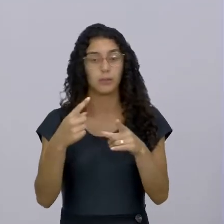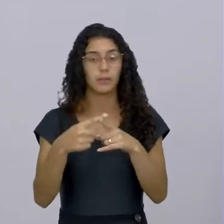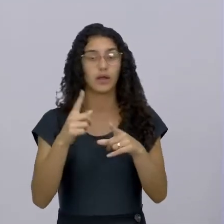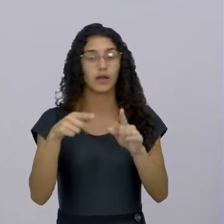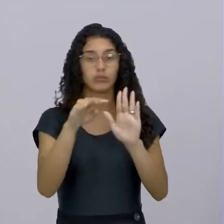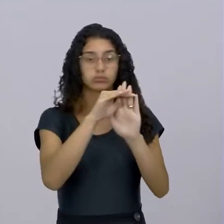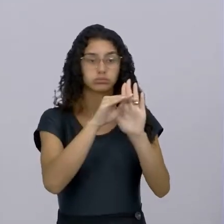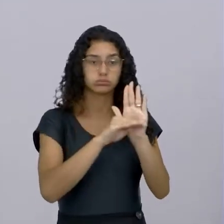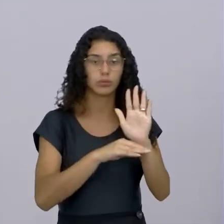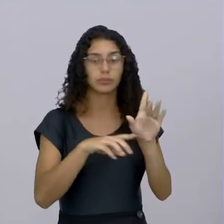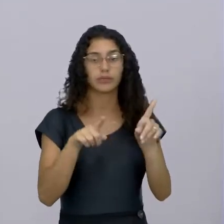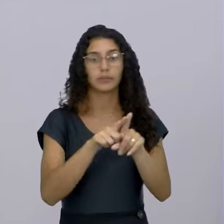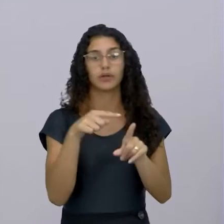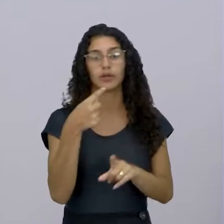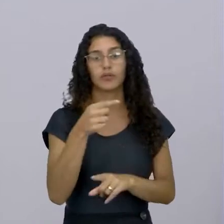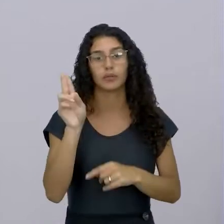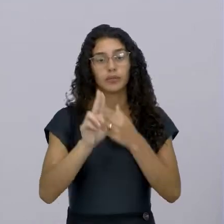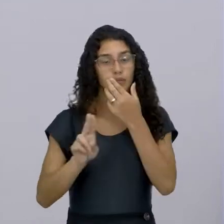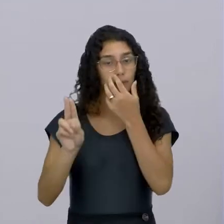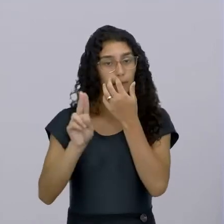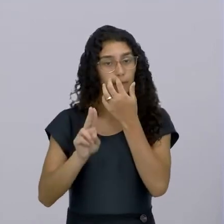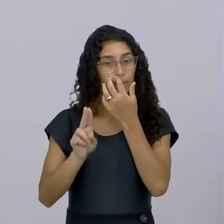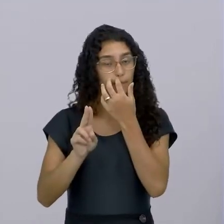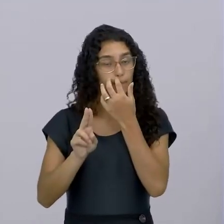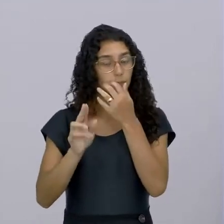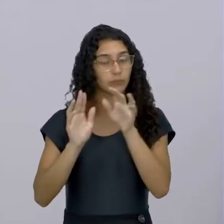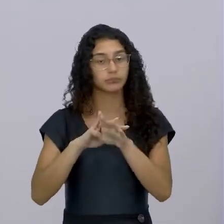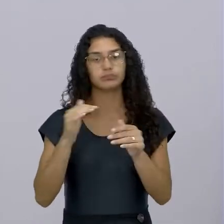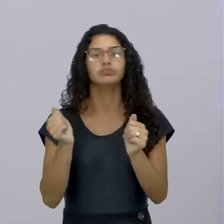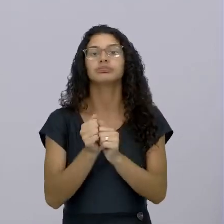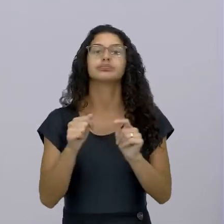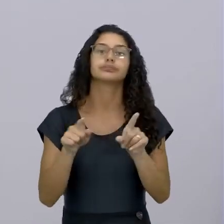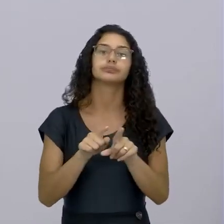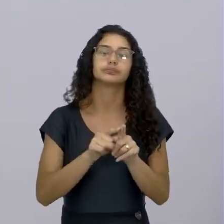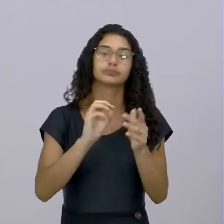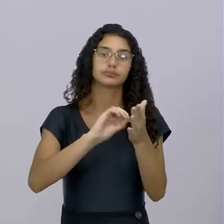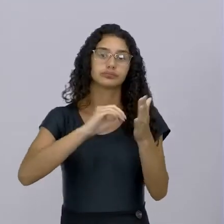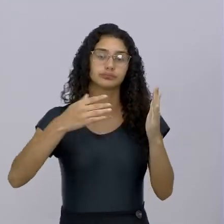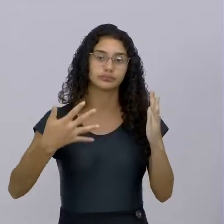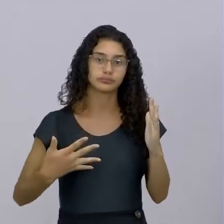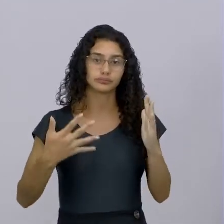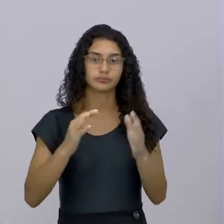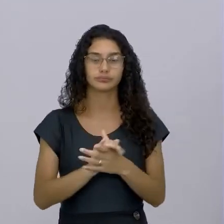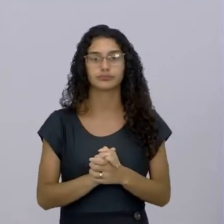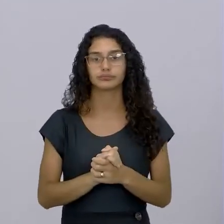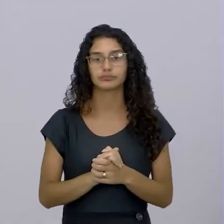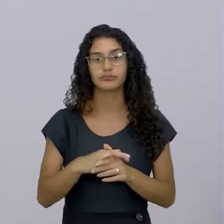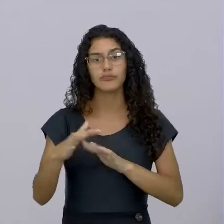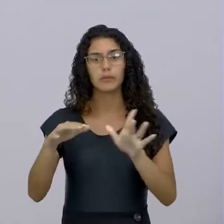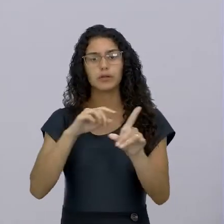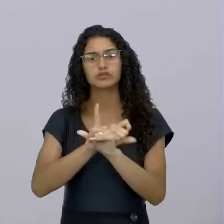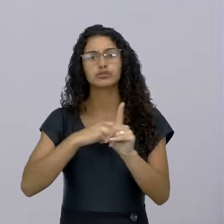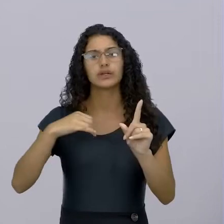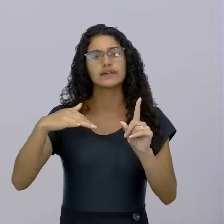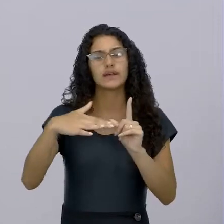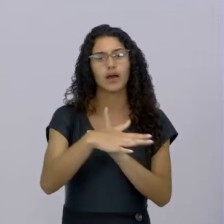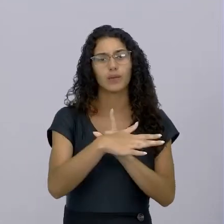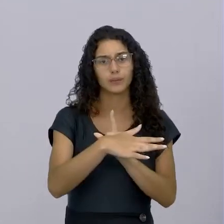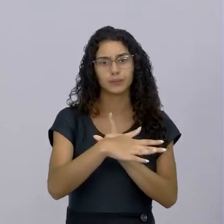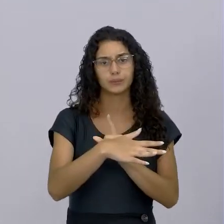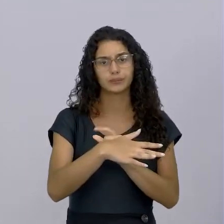tópico que nós vamos abordar aqui e faz parte, enfim, do currículo, né? Os movimentos sociais. Os